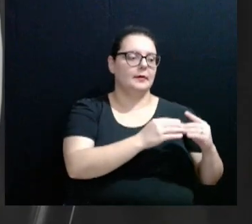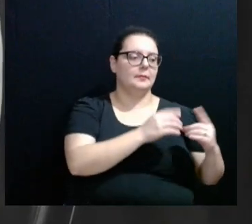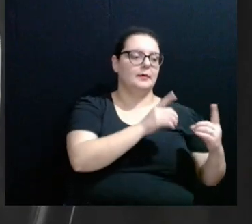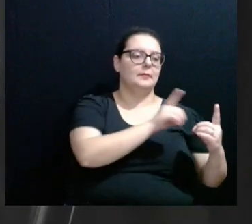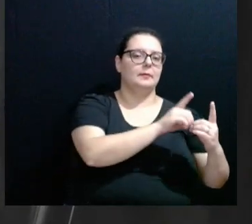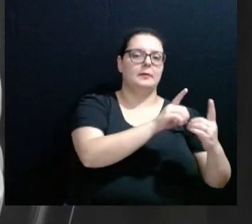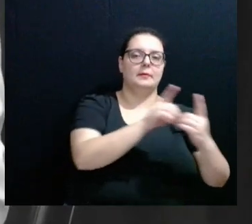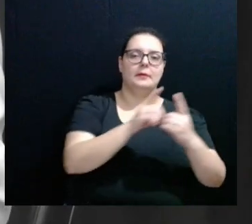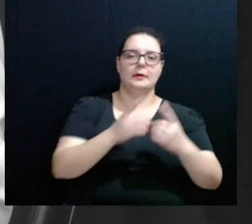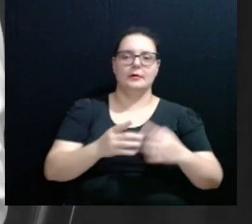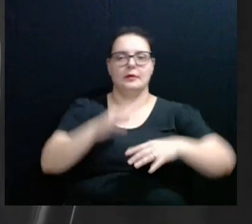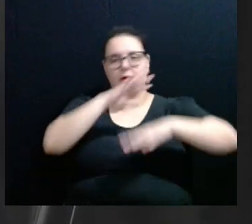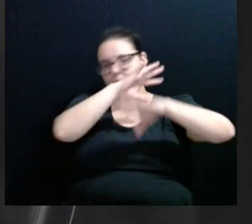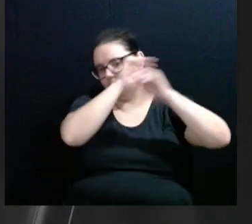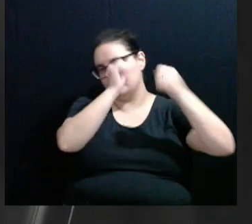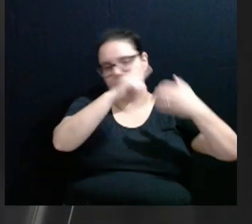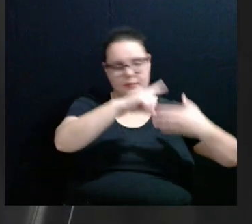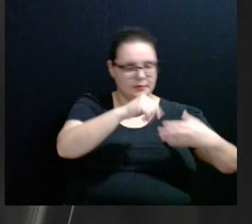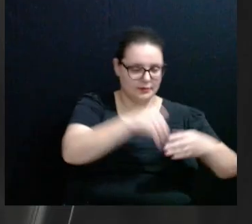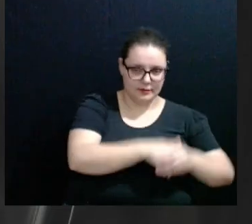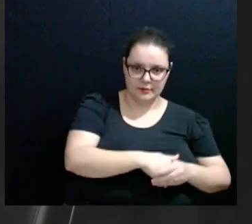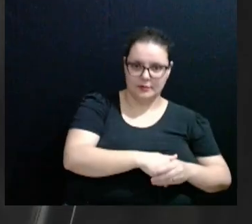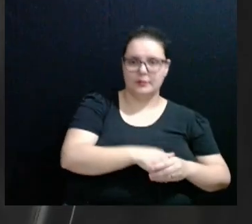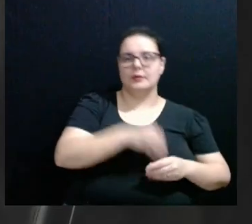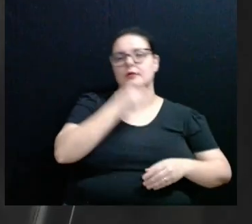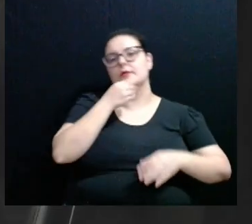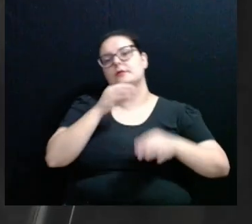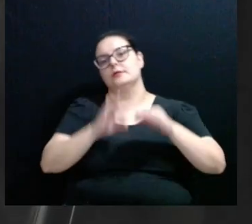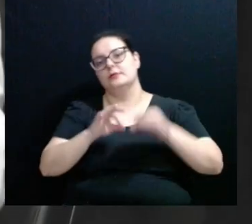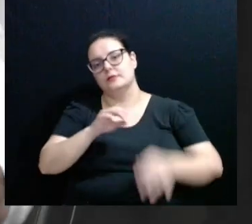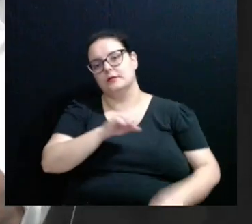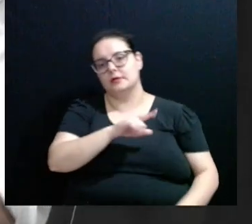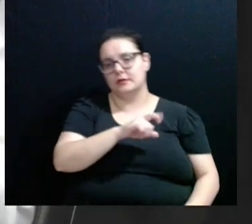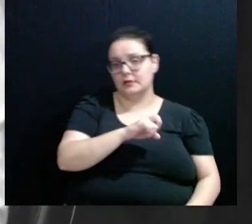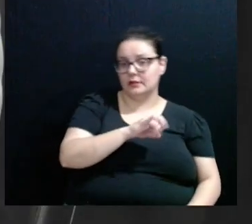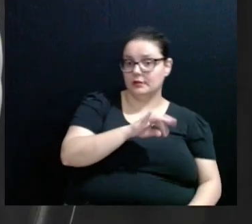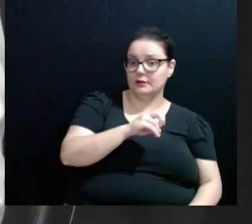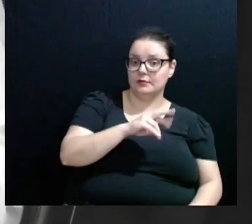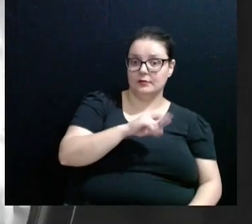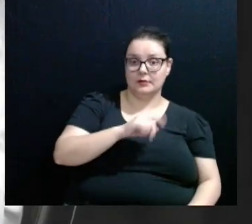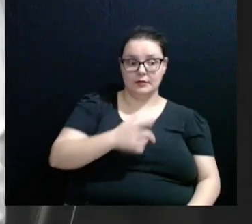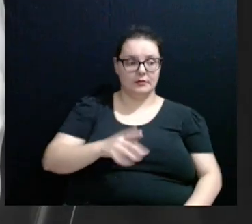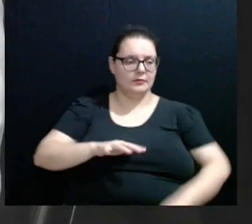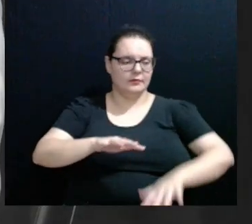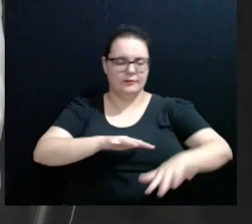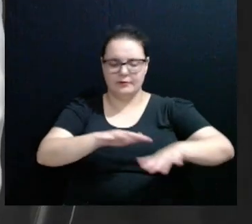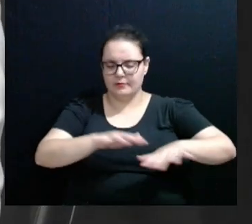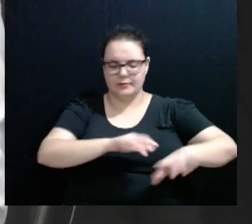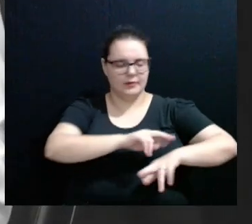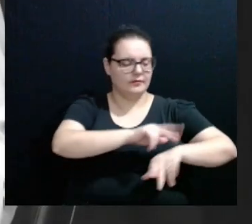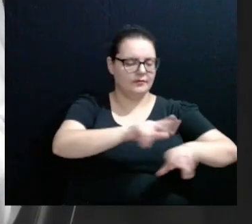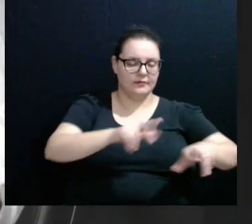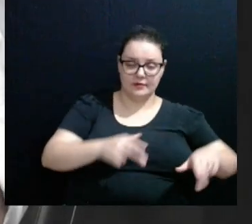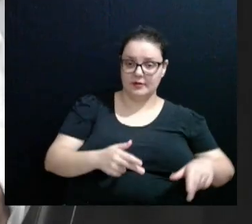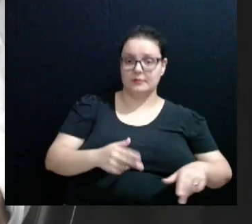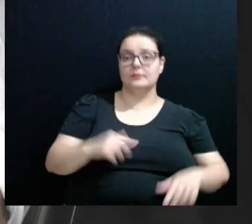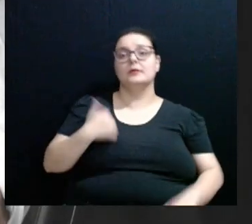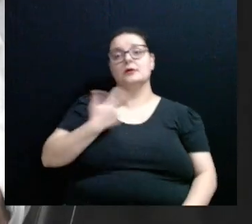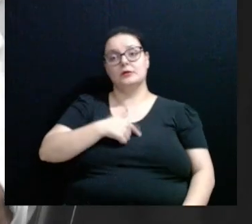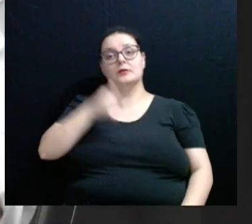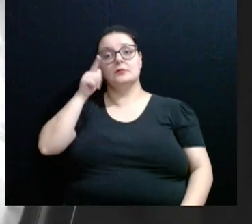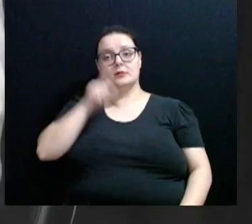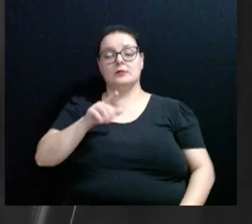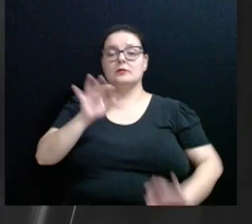o Tribunal Eleitoral, com o juiz eleitoral, teve uma série de movimentações, uma série de ações para que a gente pudesse organizar